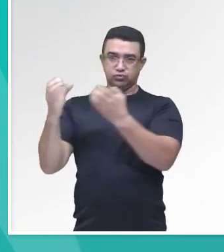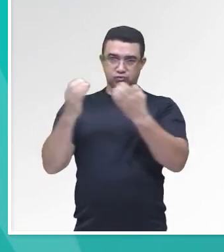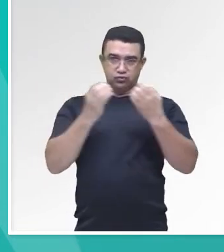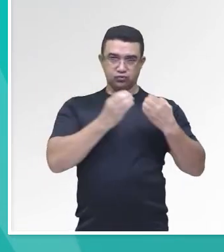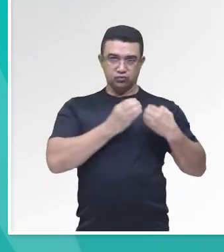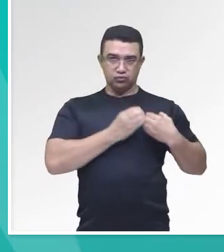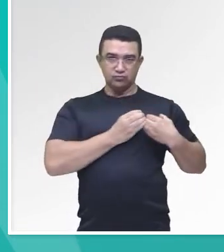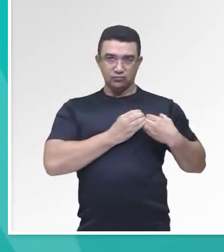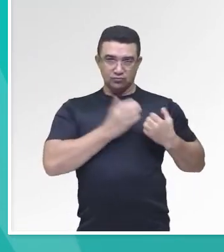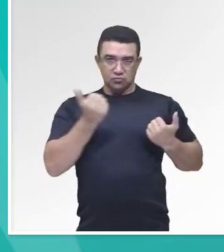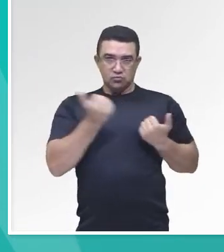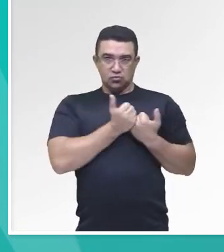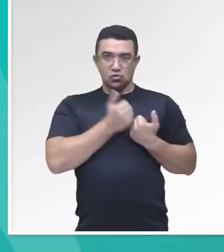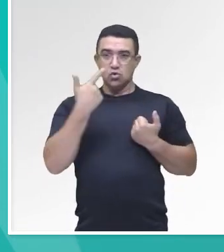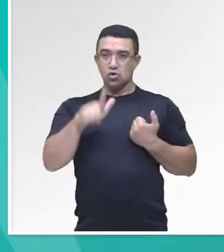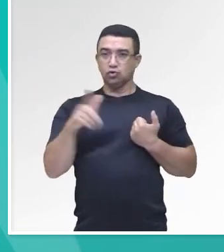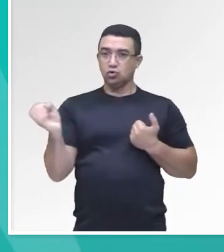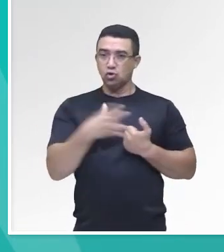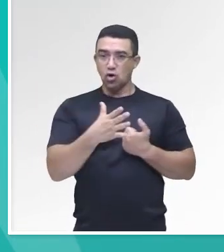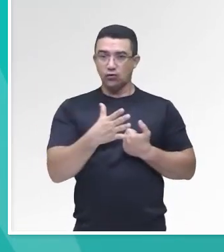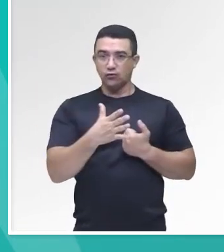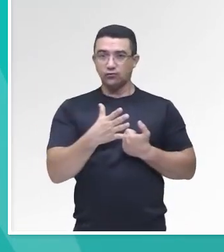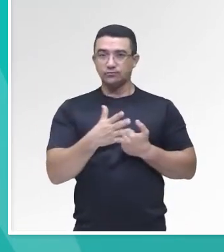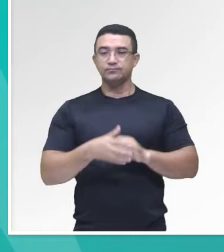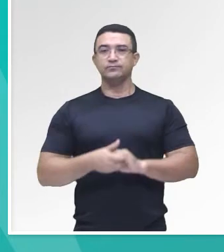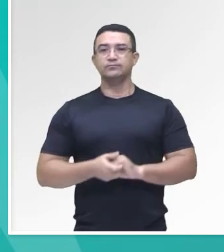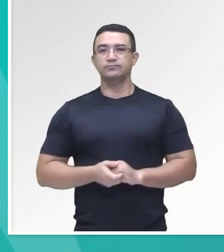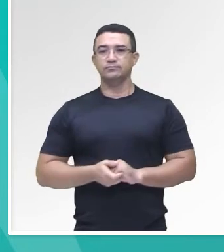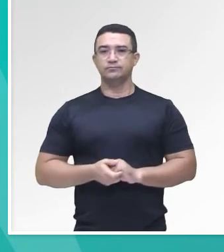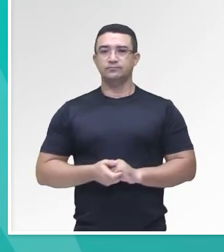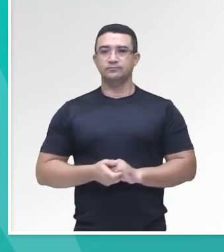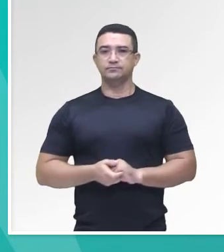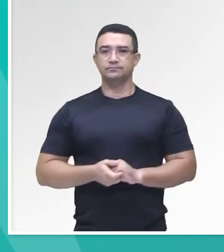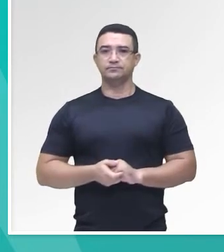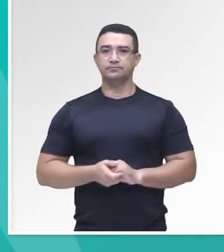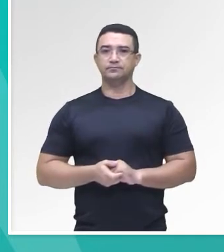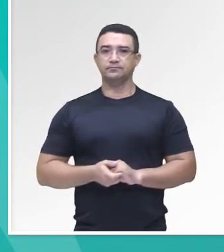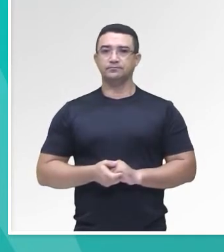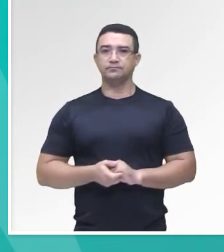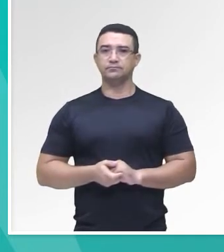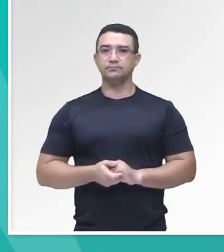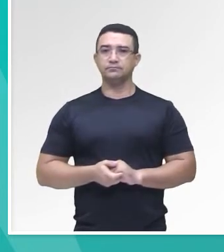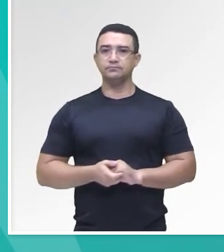né? Ele faz parte do nosso corpo.